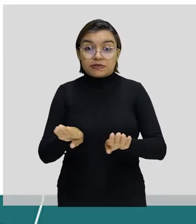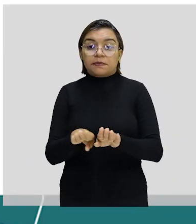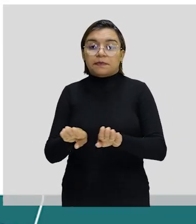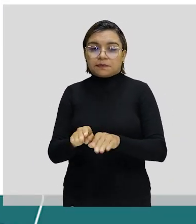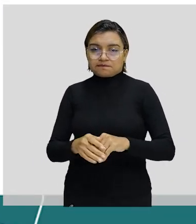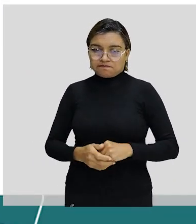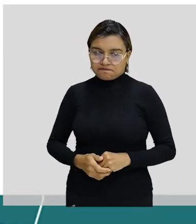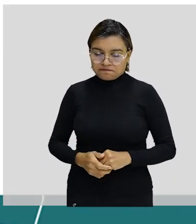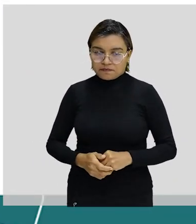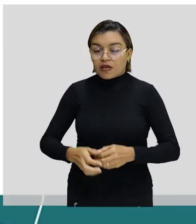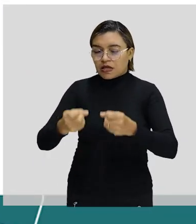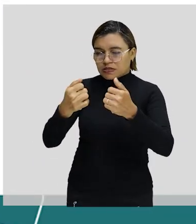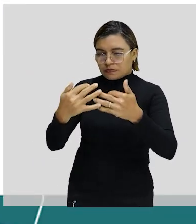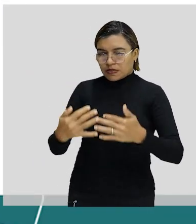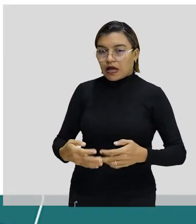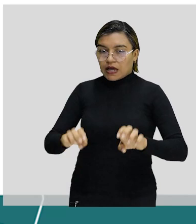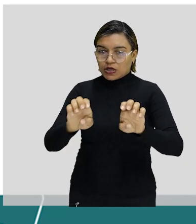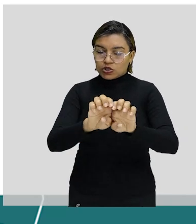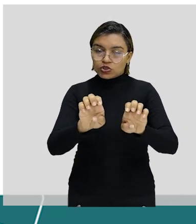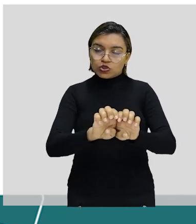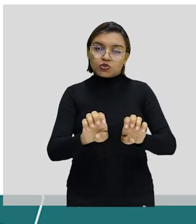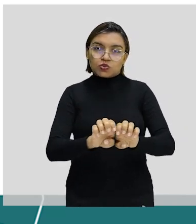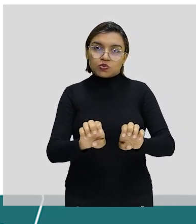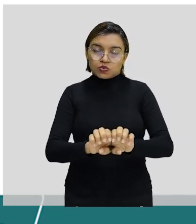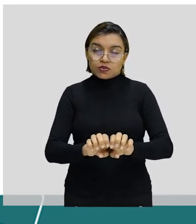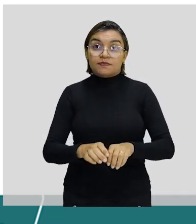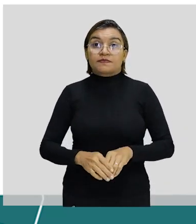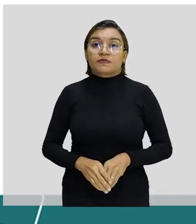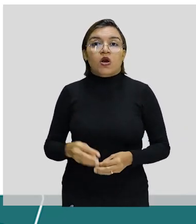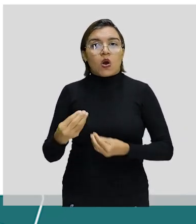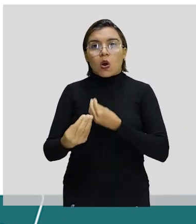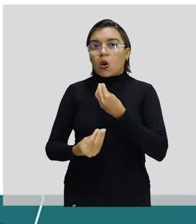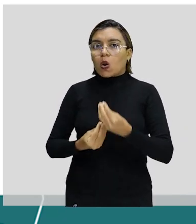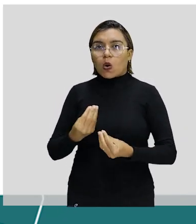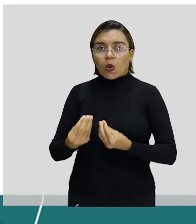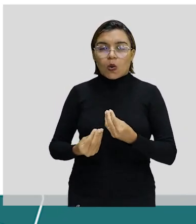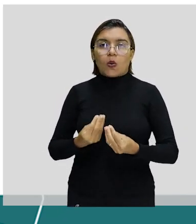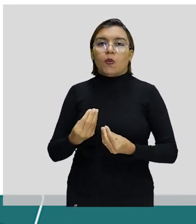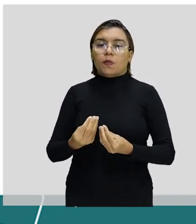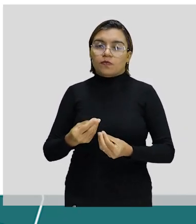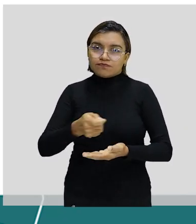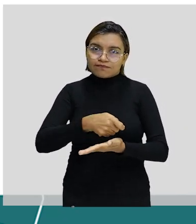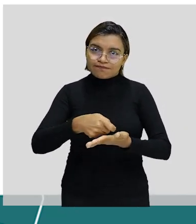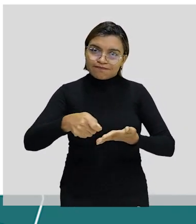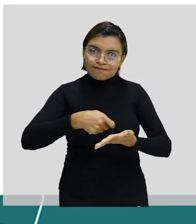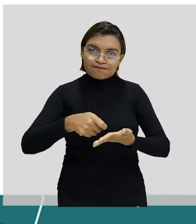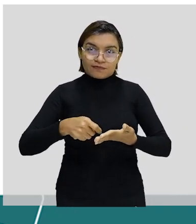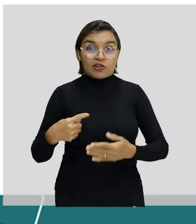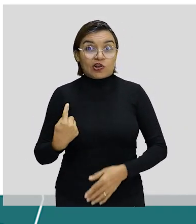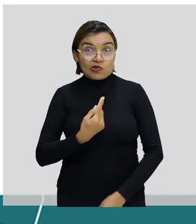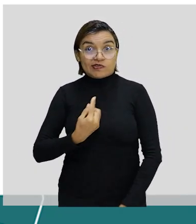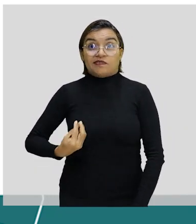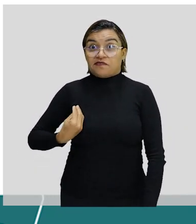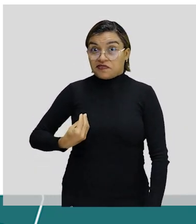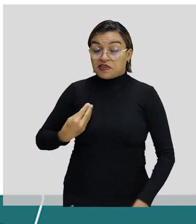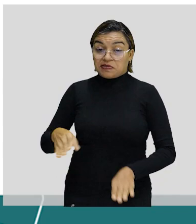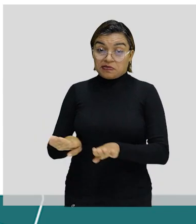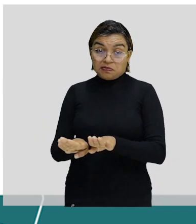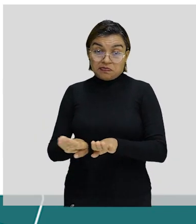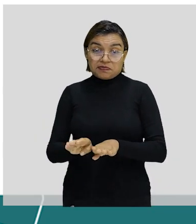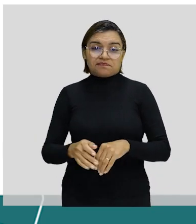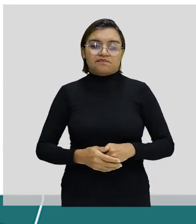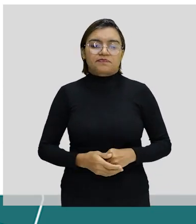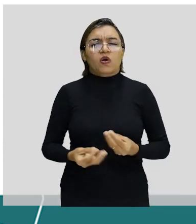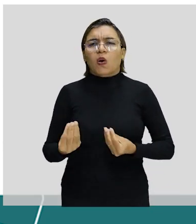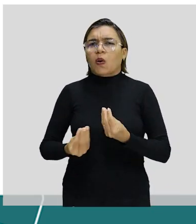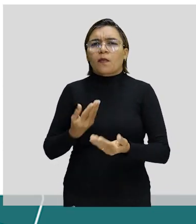como explicar a estrutura de ambos e ver como é que se dá isso aí no nosso dia a dia. Como que essa aula